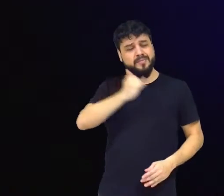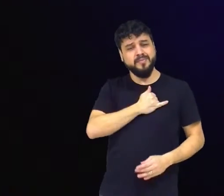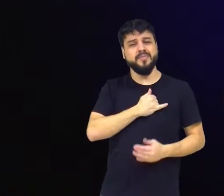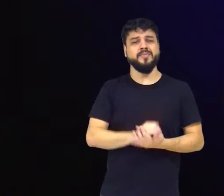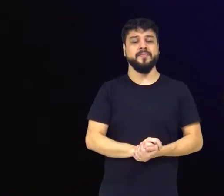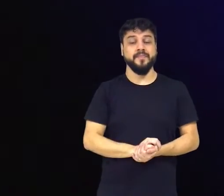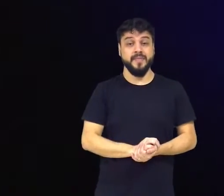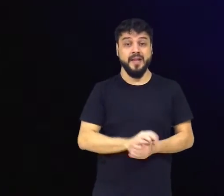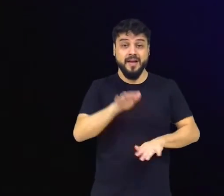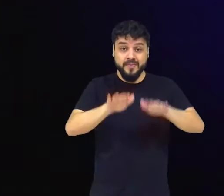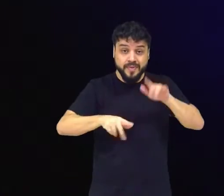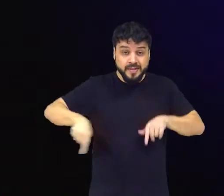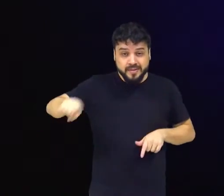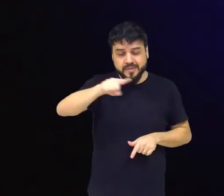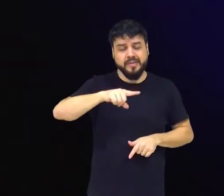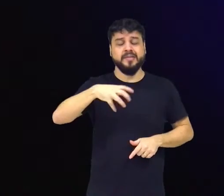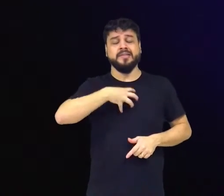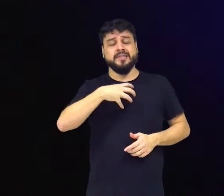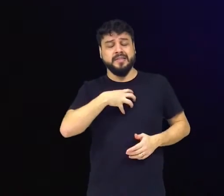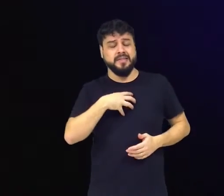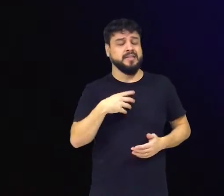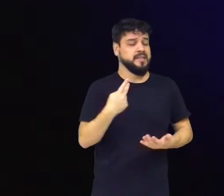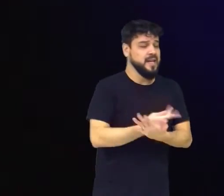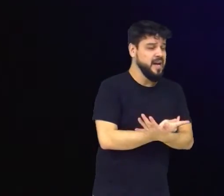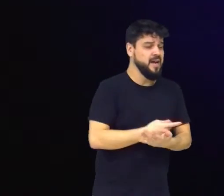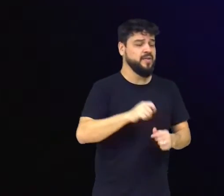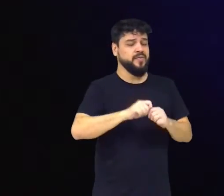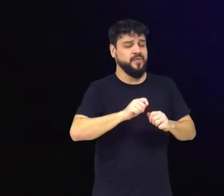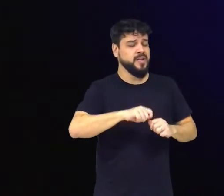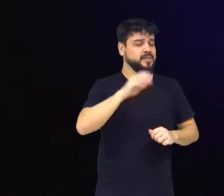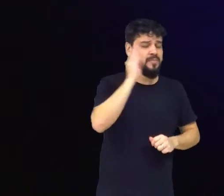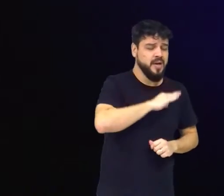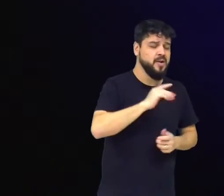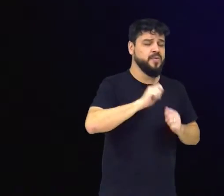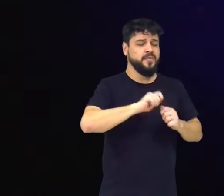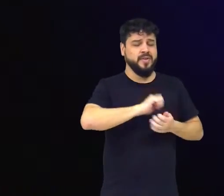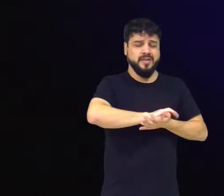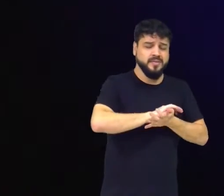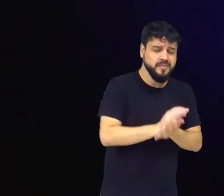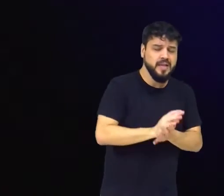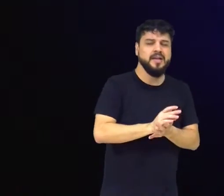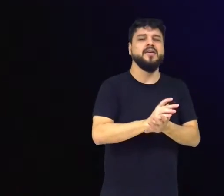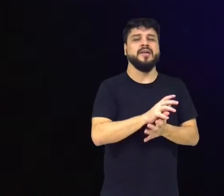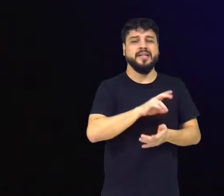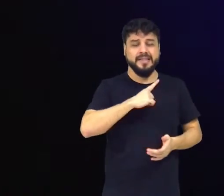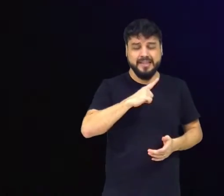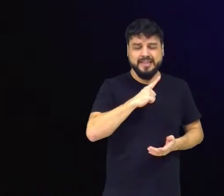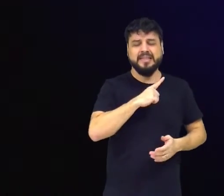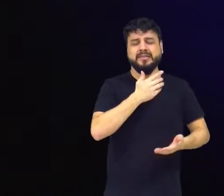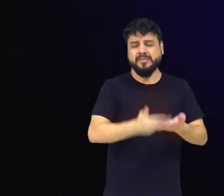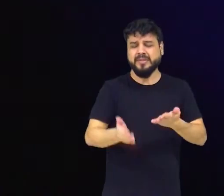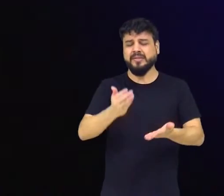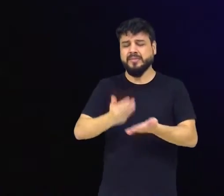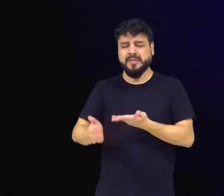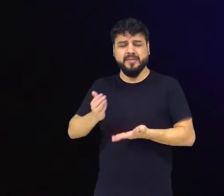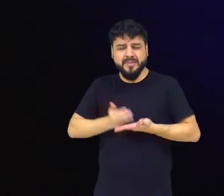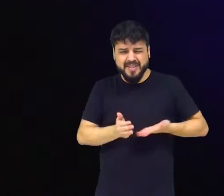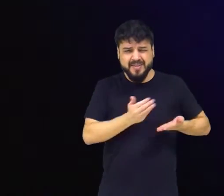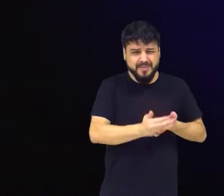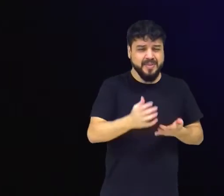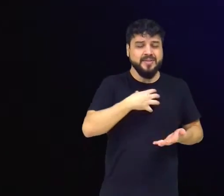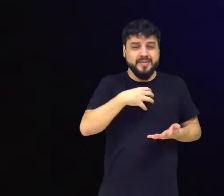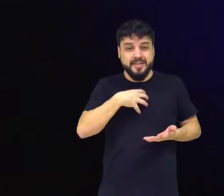nós por causa dos nossos pecados, não permanecerão estendidas contra nós e logo cessarão a sua